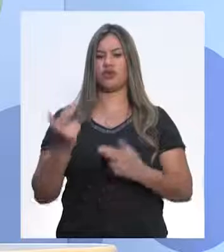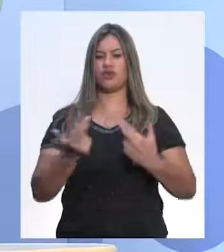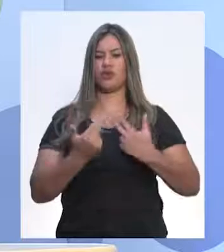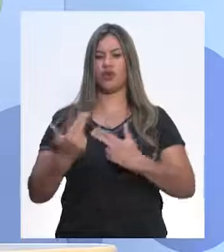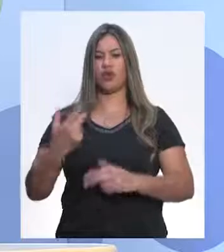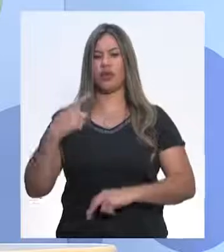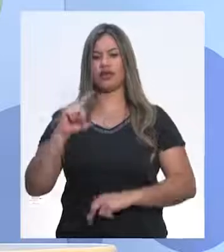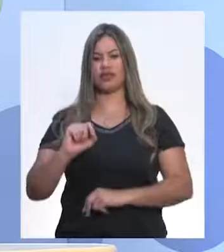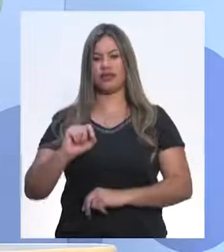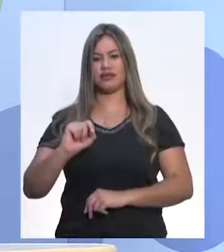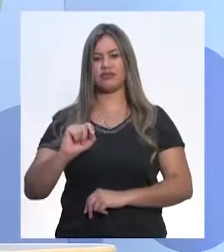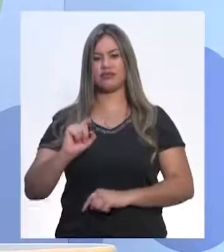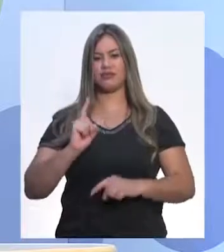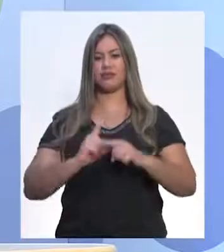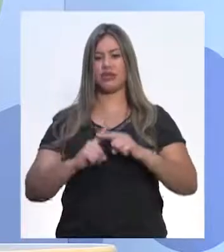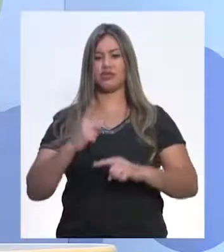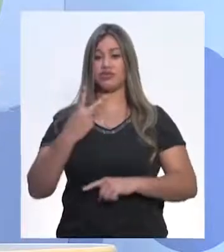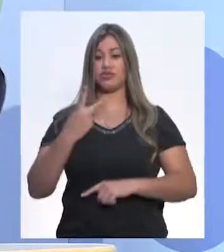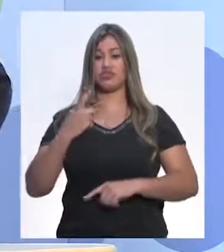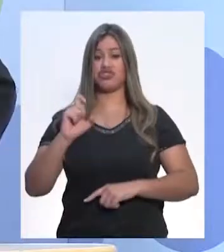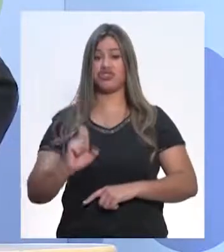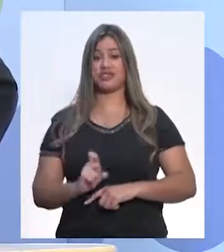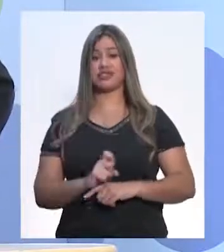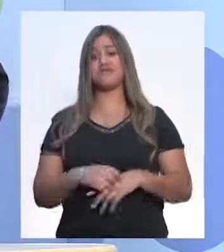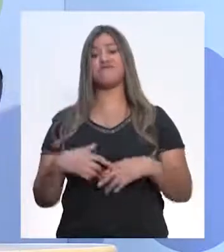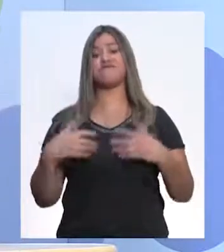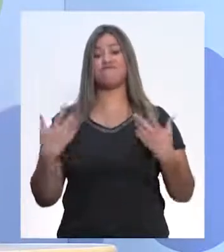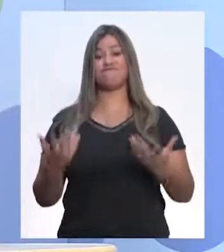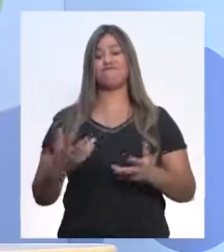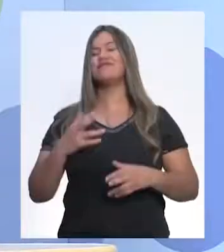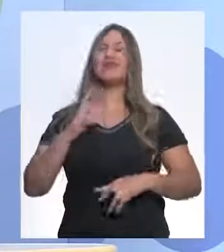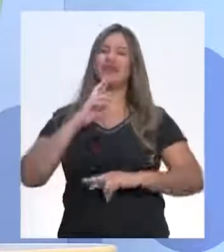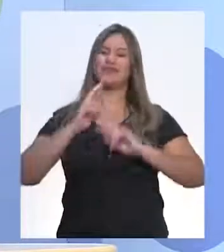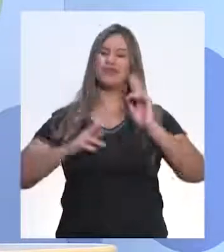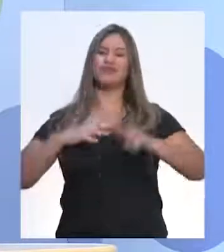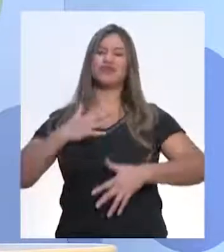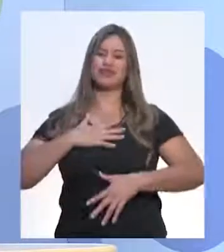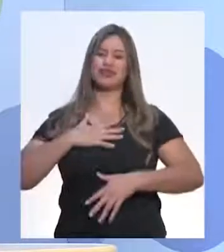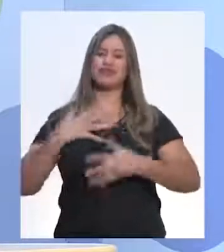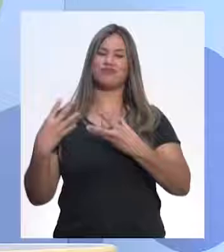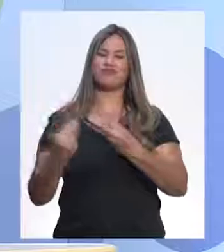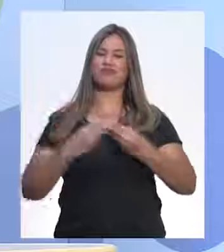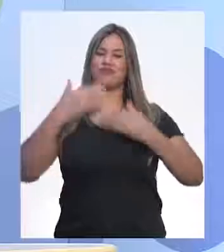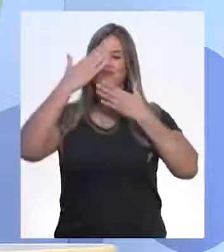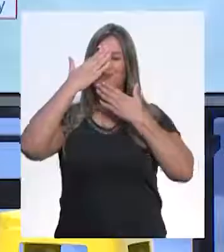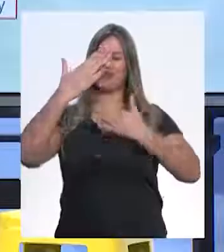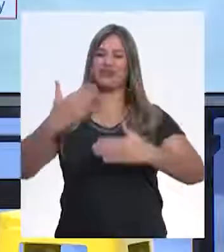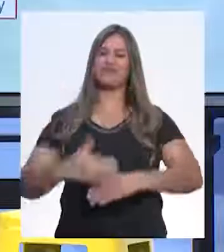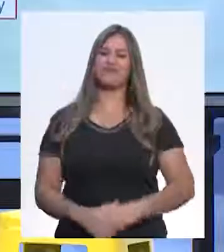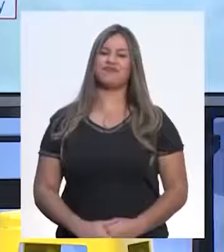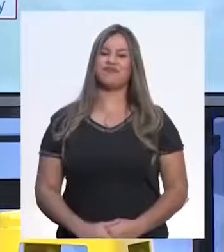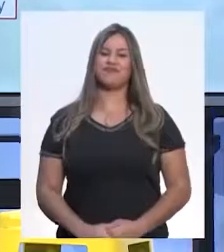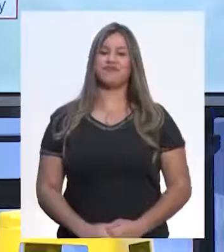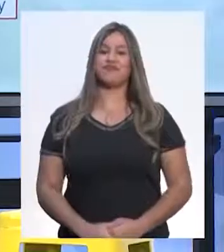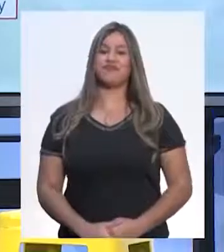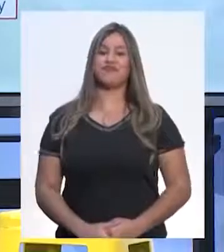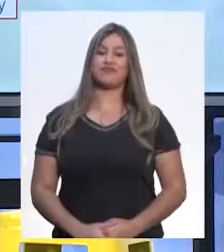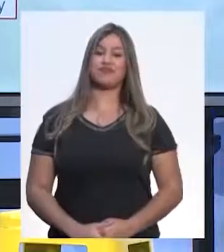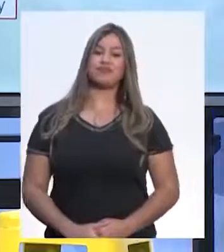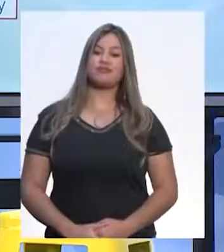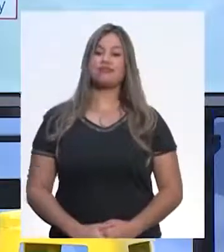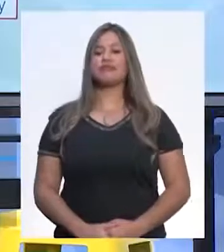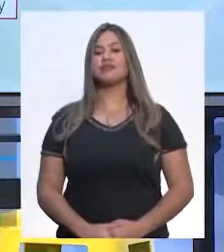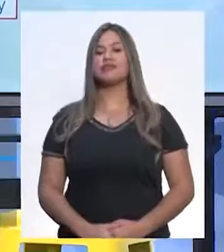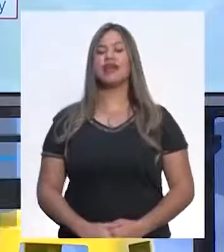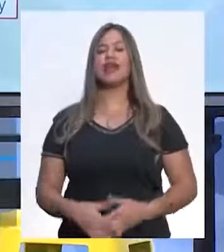a 10 mais 2x. Então foi a resposta aí, gostei bastante, beleza, obrigado. A relação é